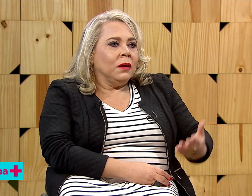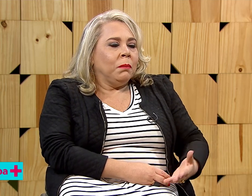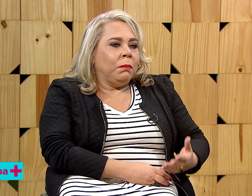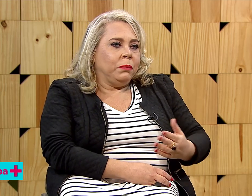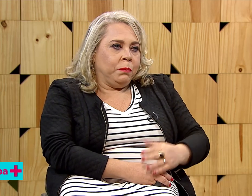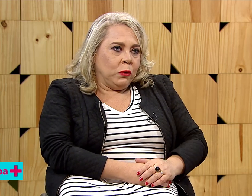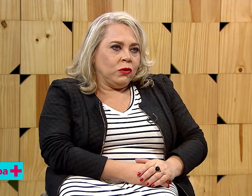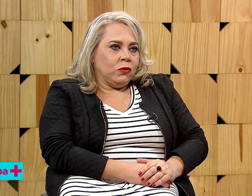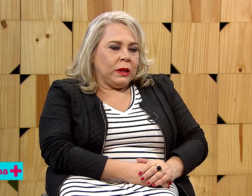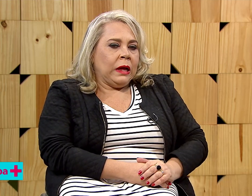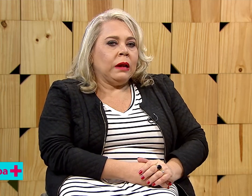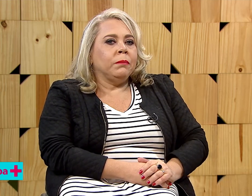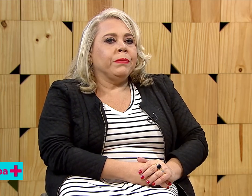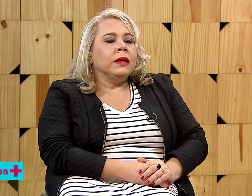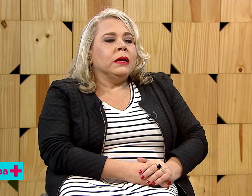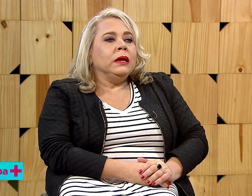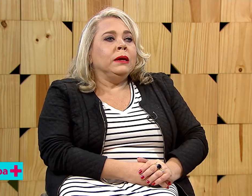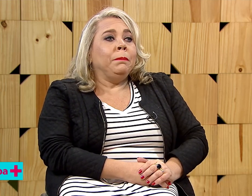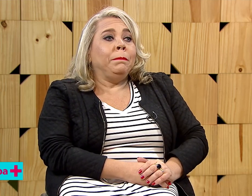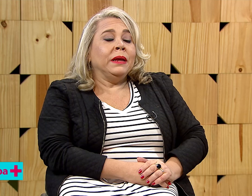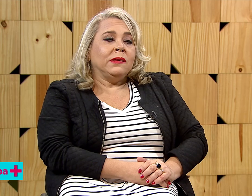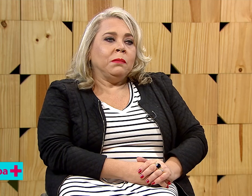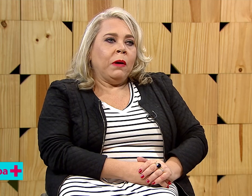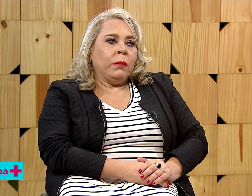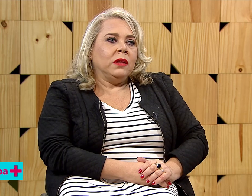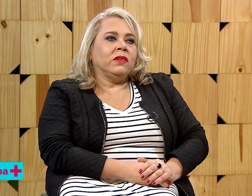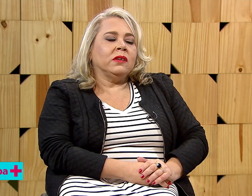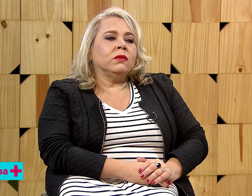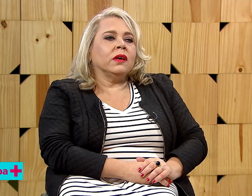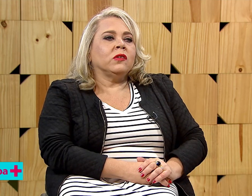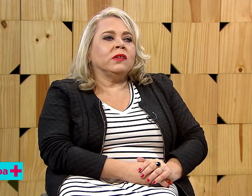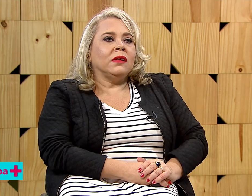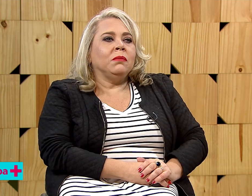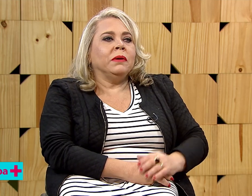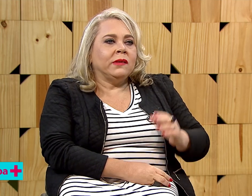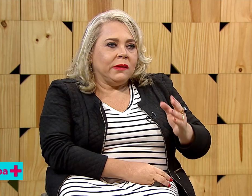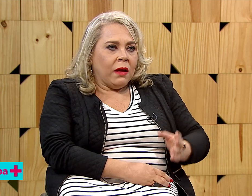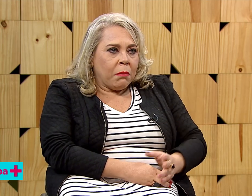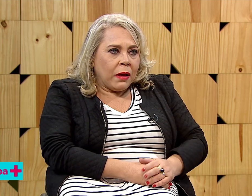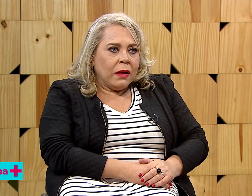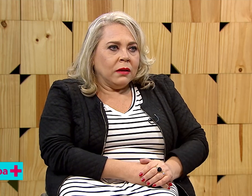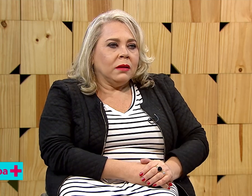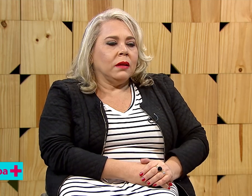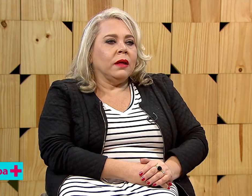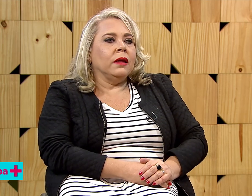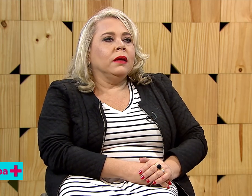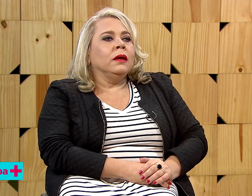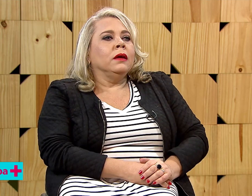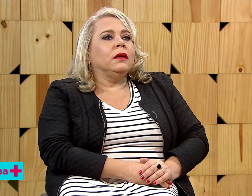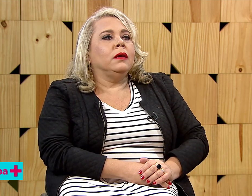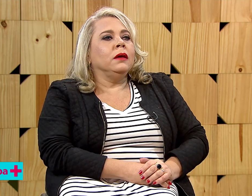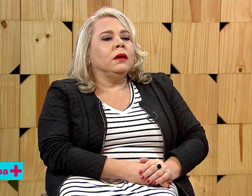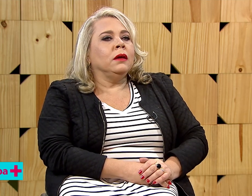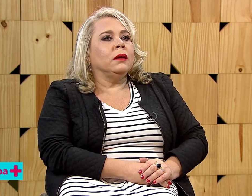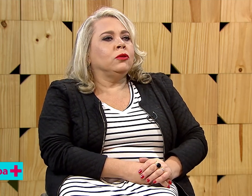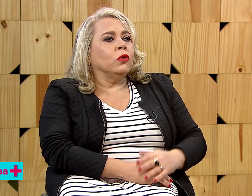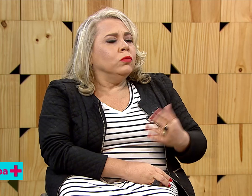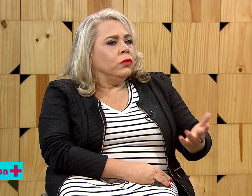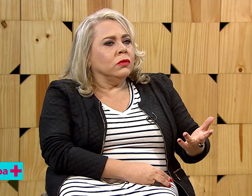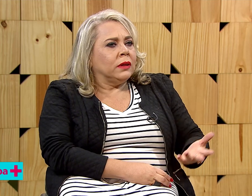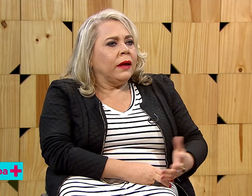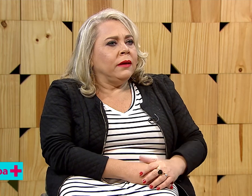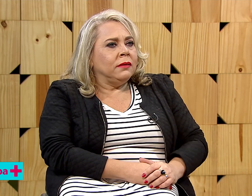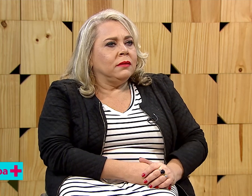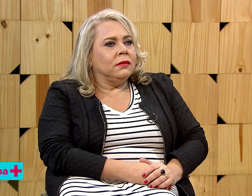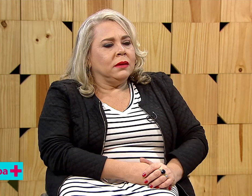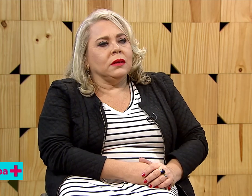vivia, pode ajudá-la. E, principalmente, fazer com que a sociedade perceba, né, que todo